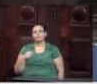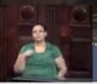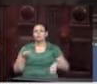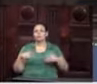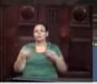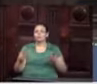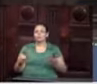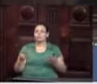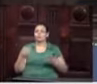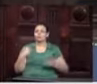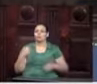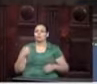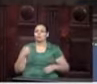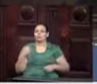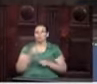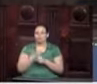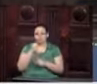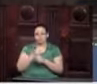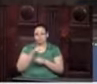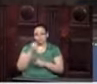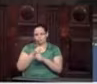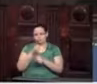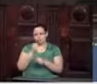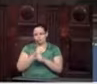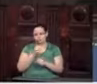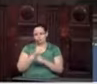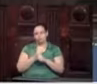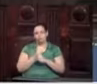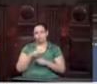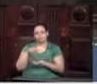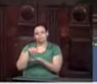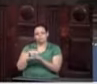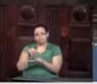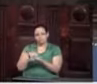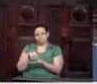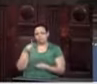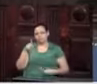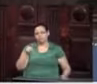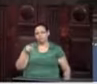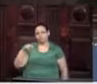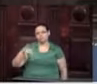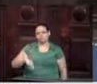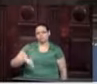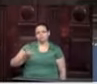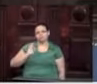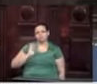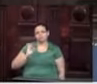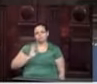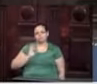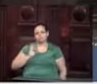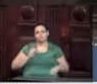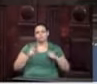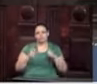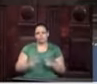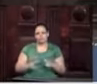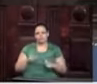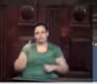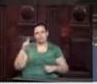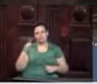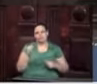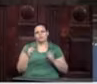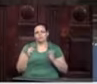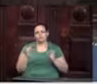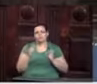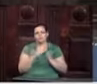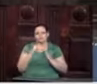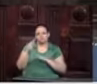quando foi construído e instalado um batalhão de polícia militar no complexo da Maré,